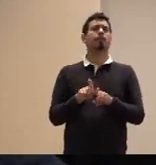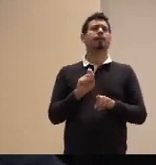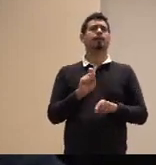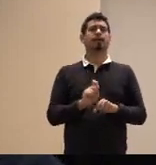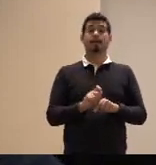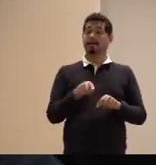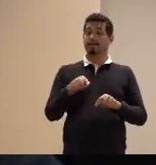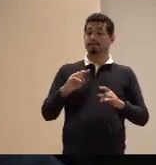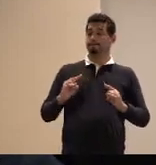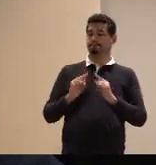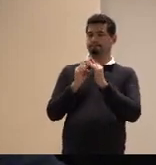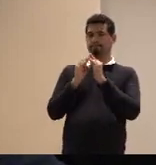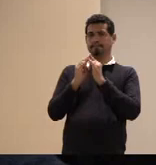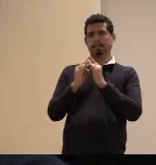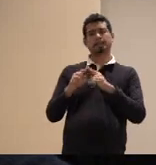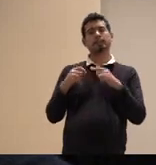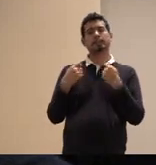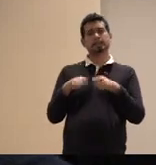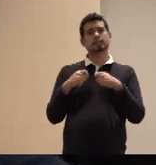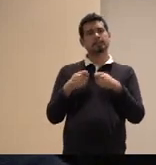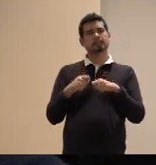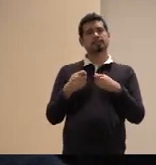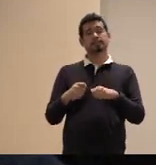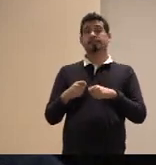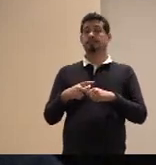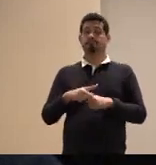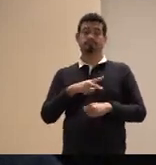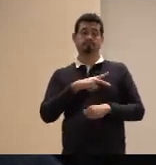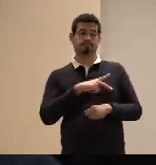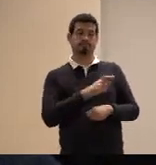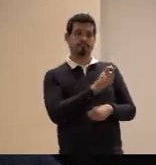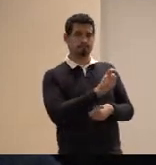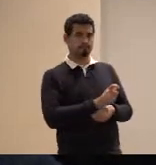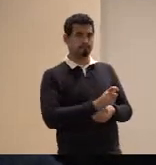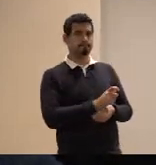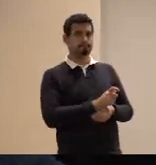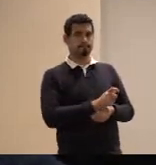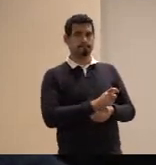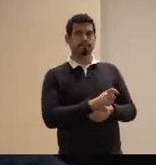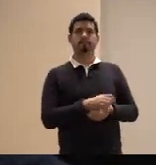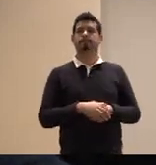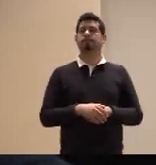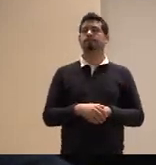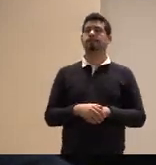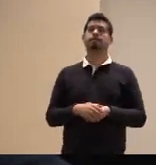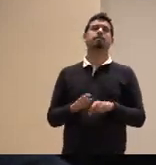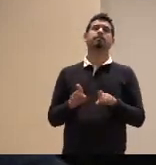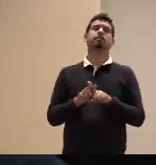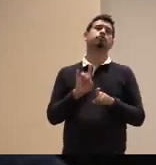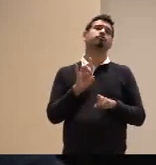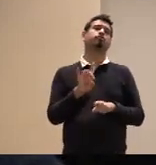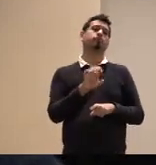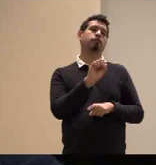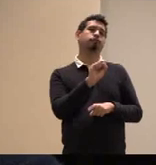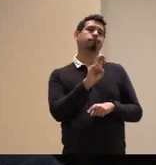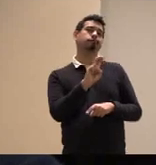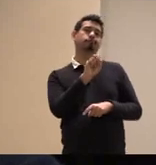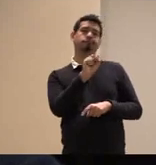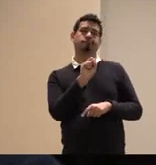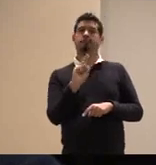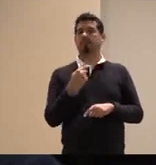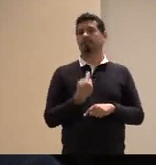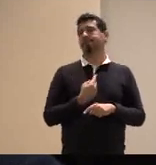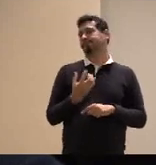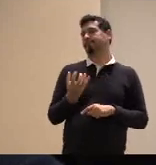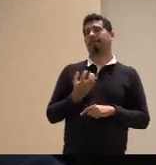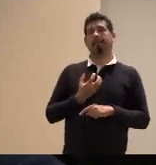essa instituição tenha que ser particular em negrito, né? E não via SUS, como a gente